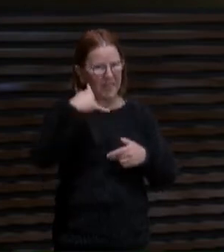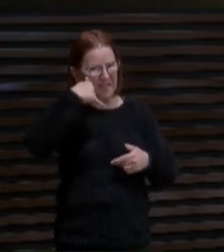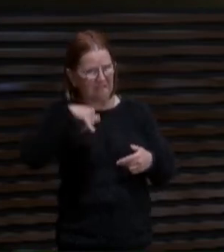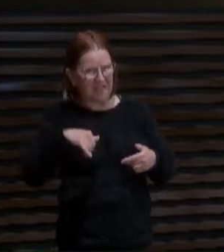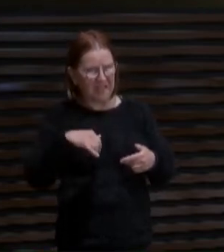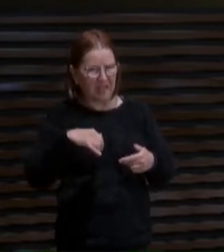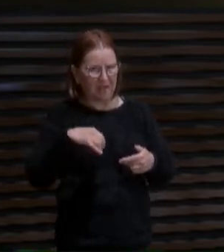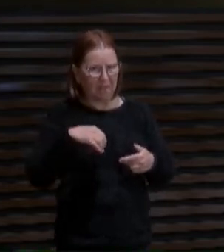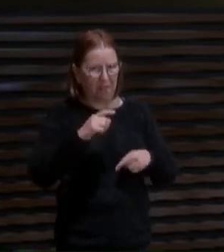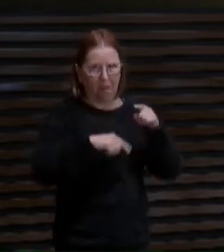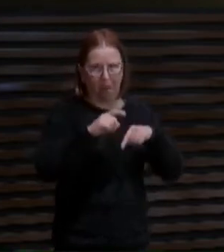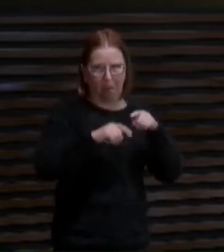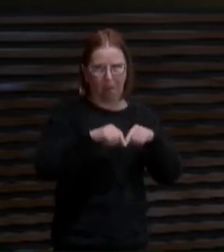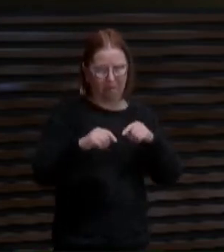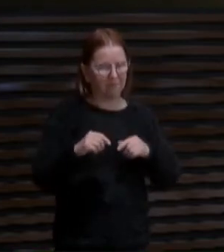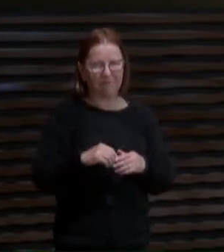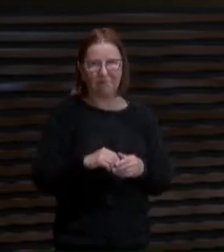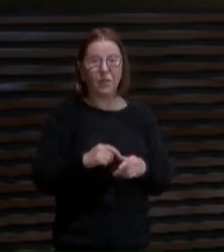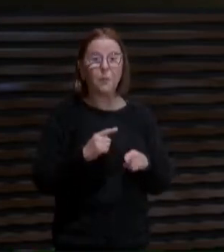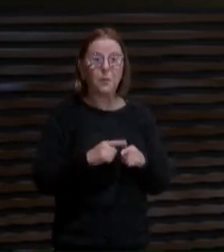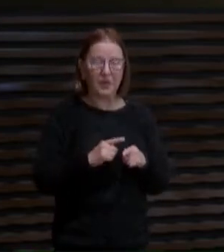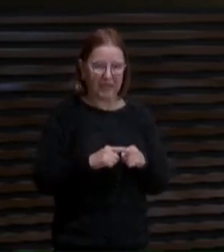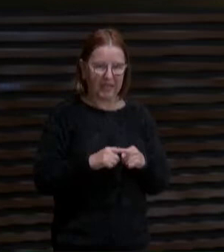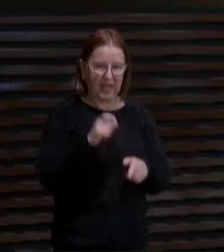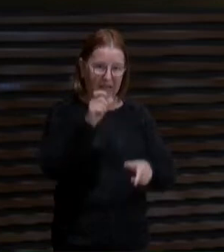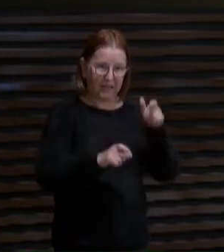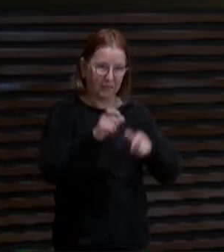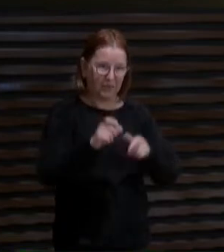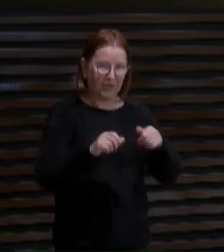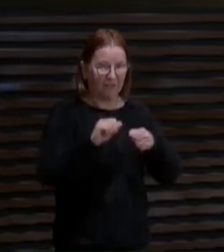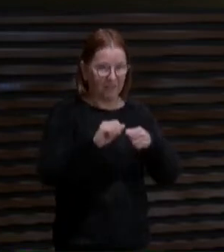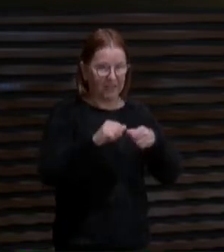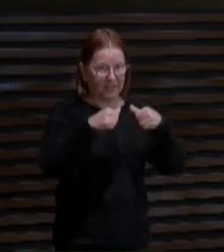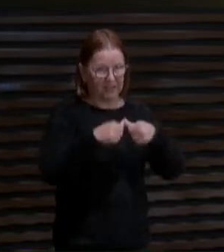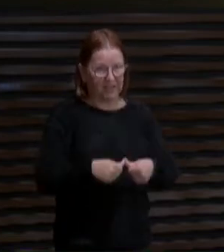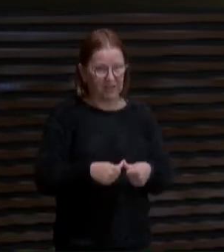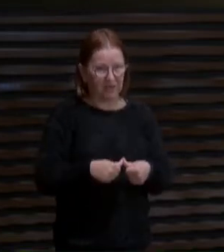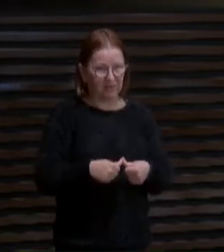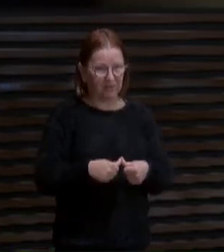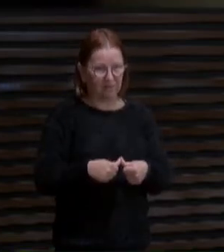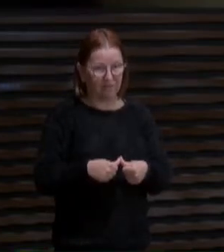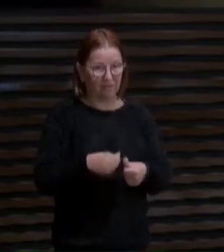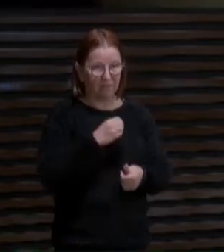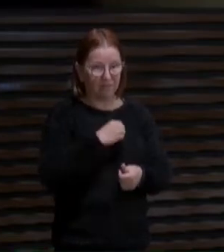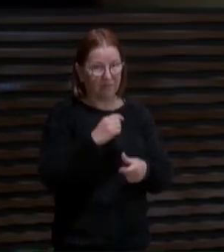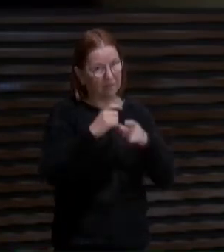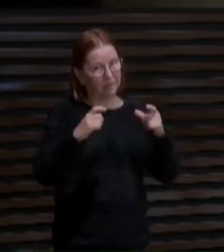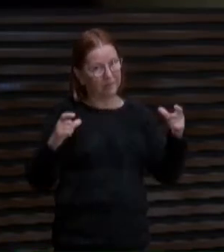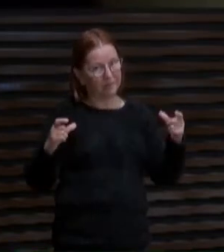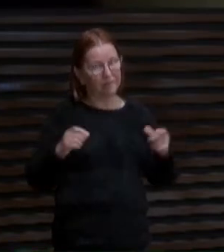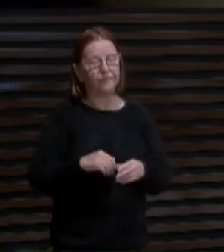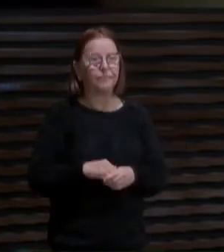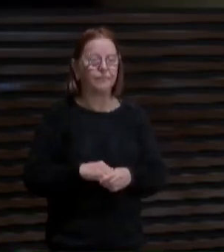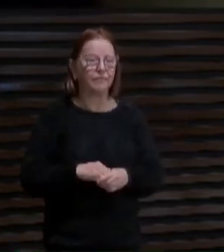pois o que deles usam passarão em Piedade ainda maior além disso